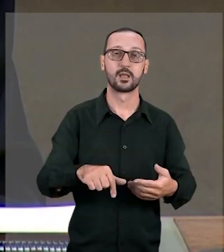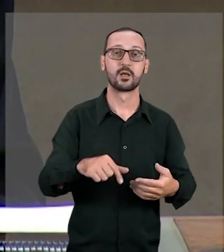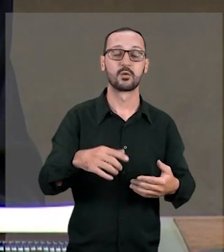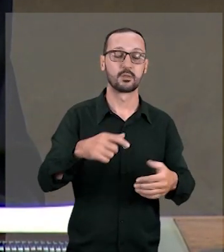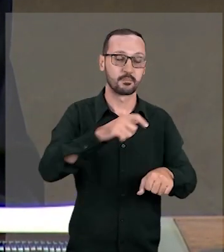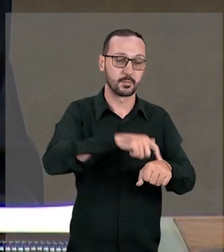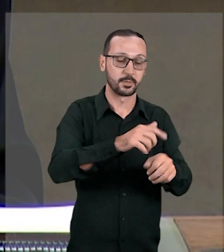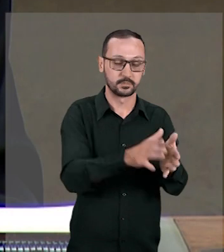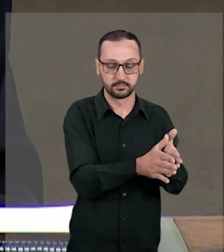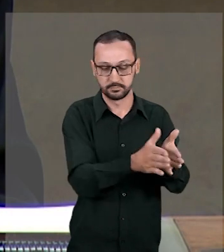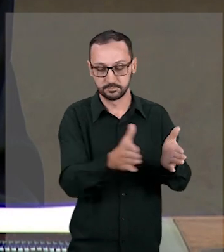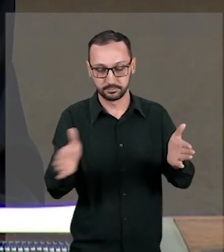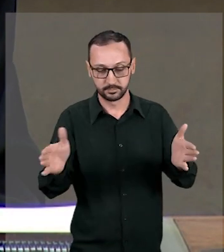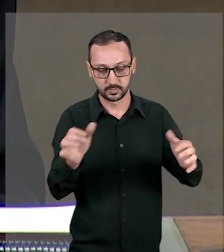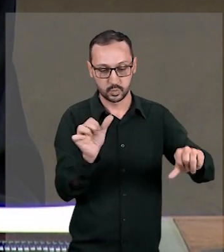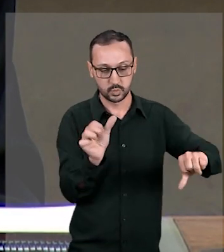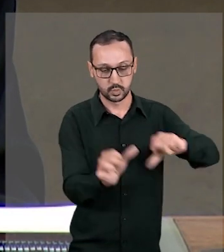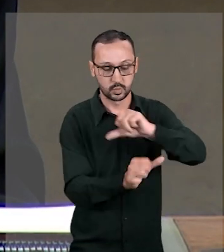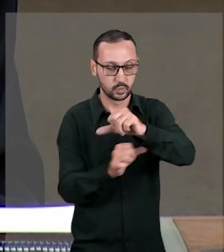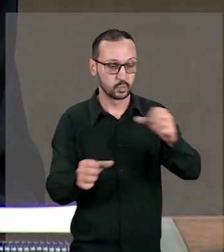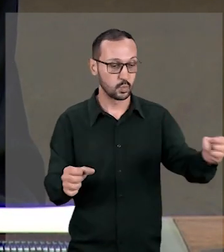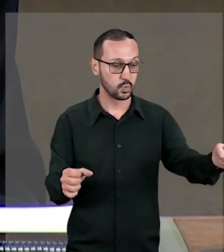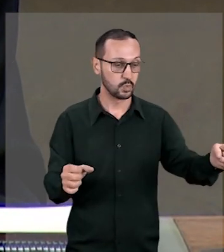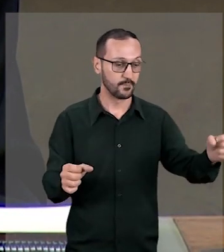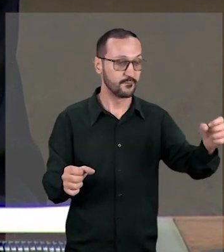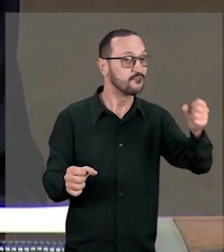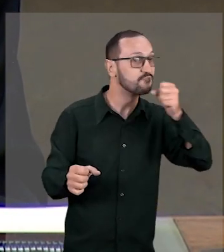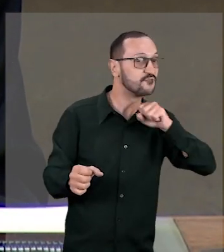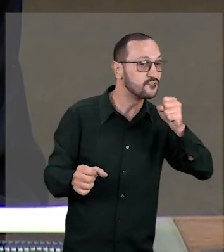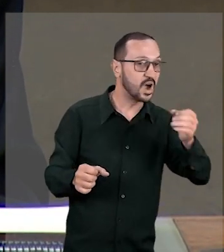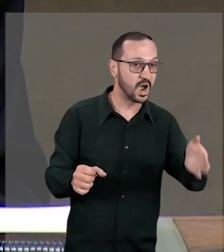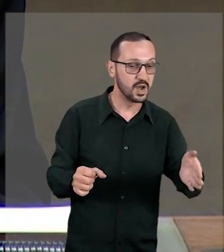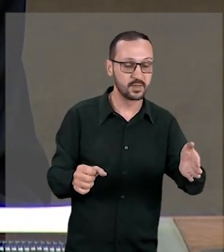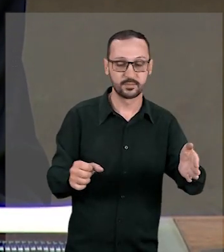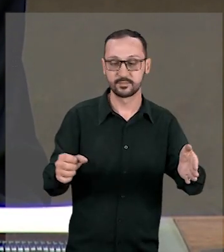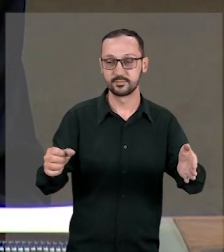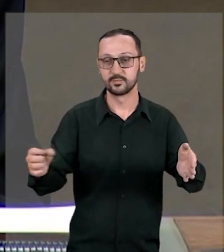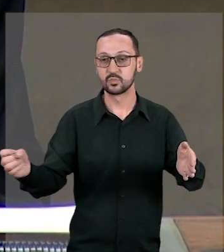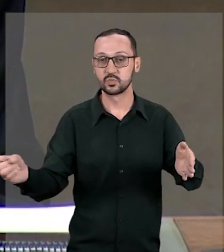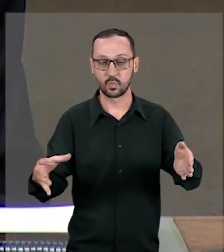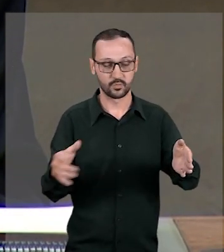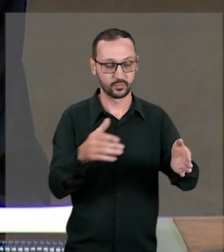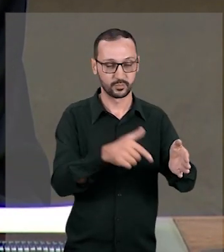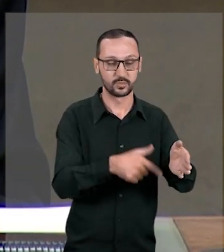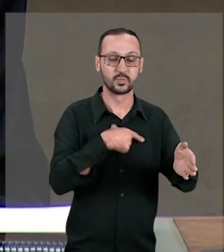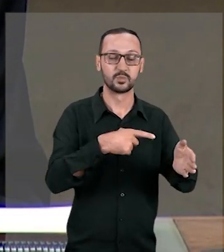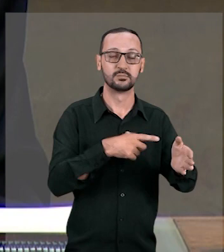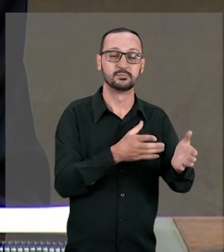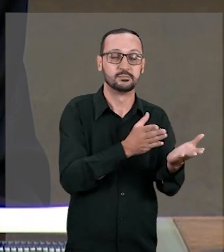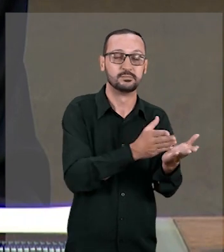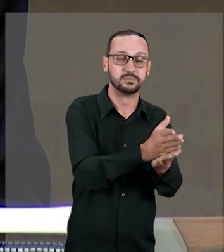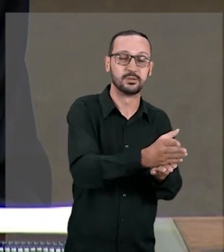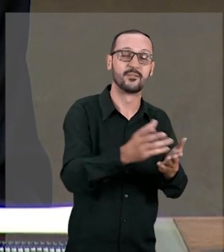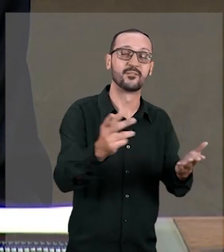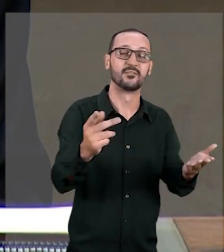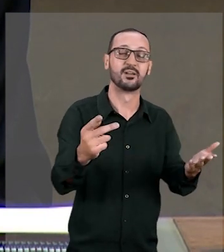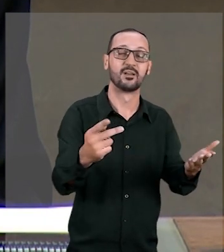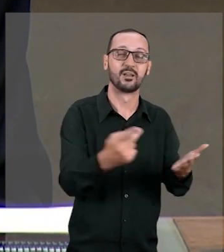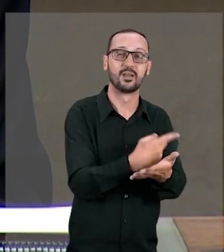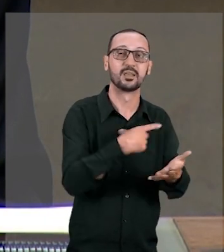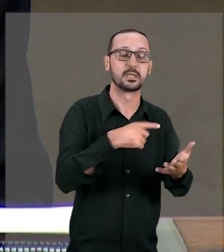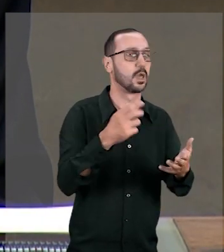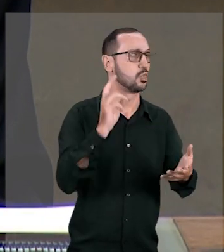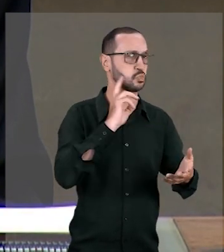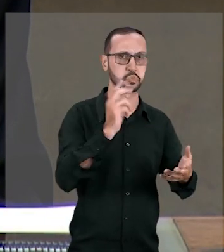penosa transição do velho para o novo, de uma velha ordem em que era legítima